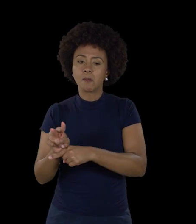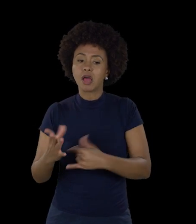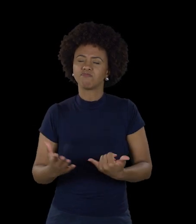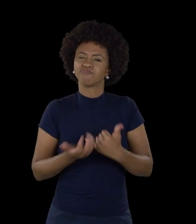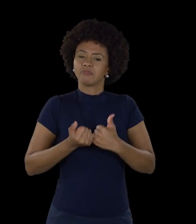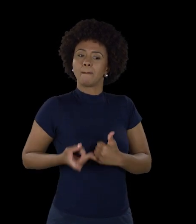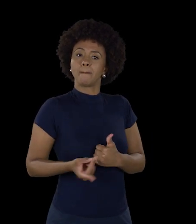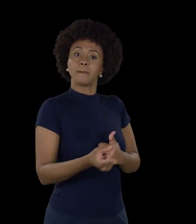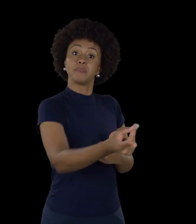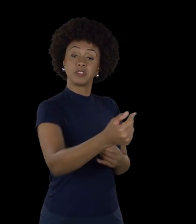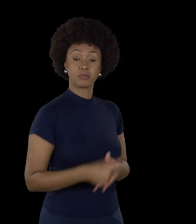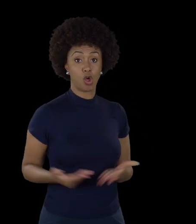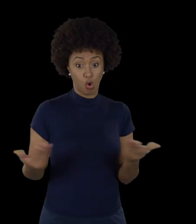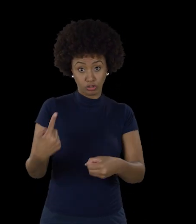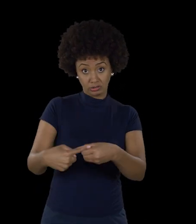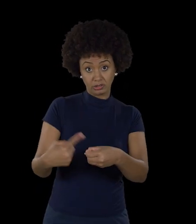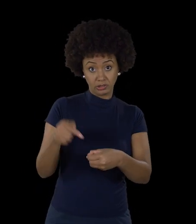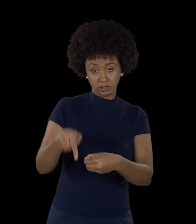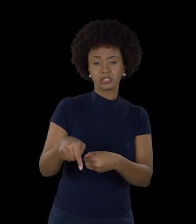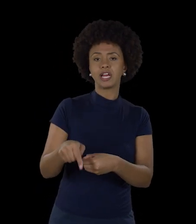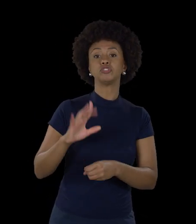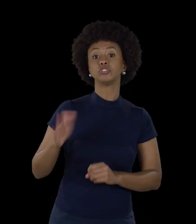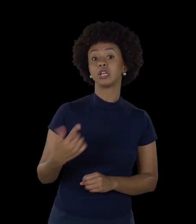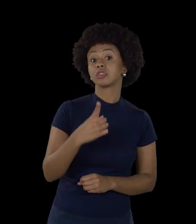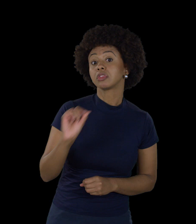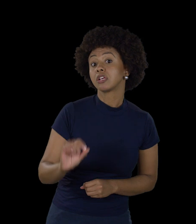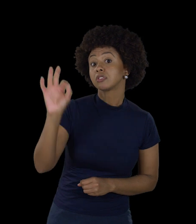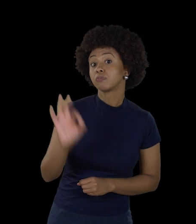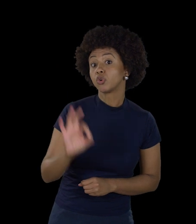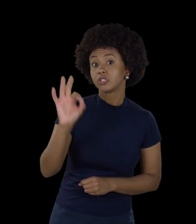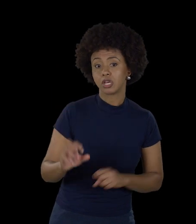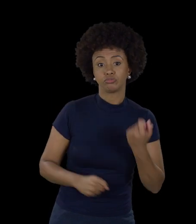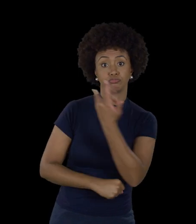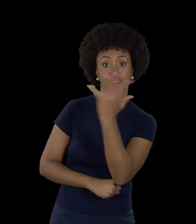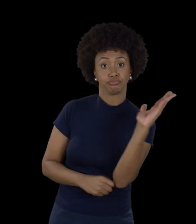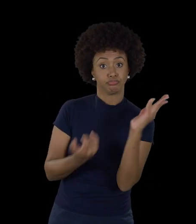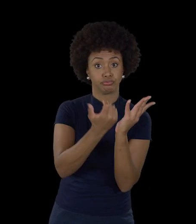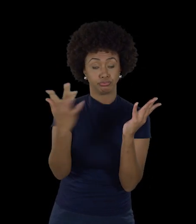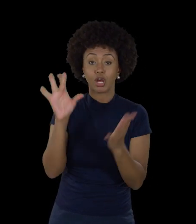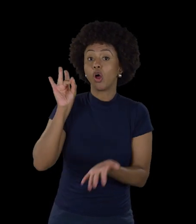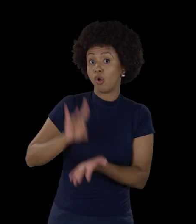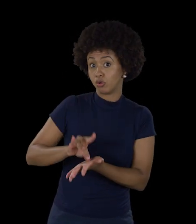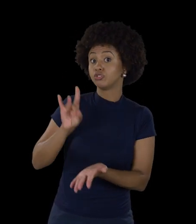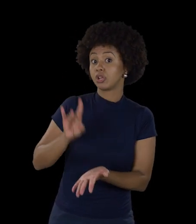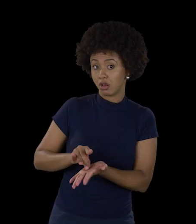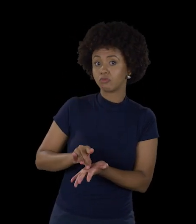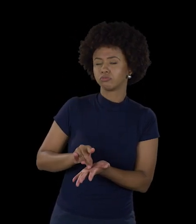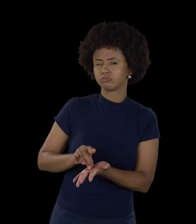áreas protegidas em caráter perpétuo. Hoje, Afonso Cláudio tem 10%